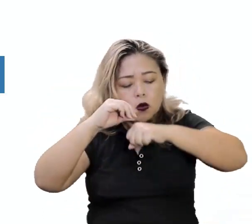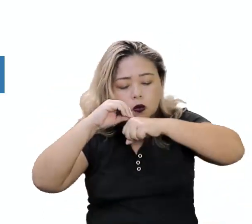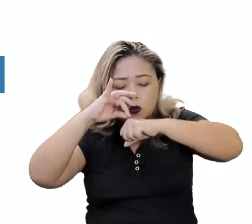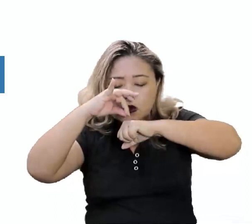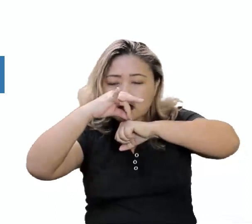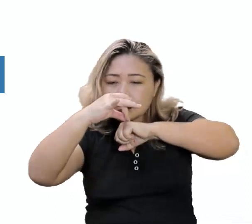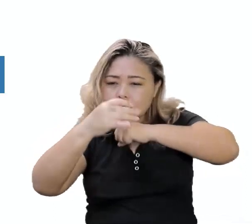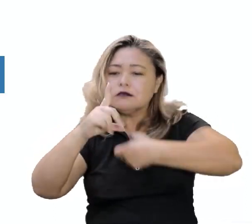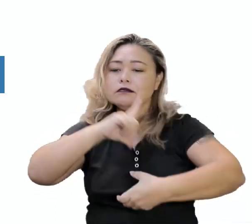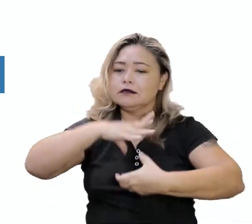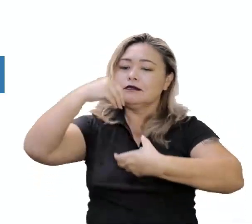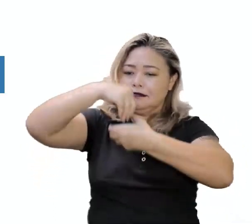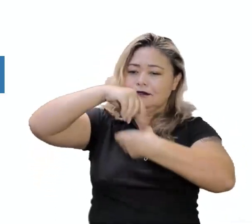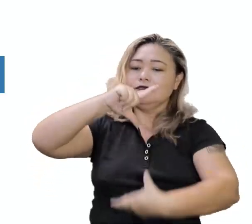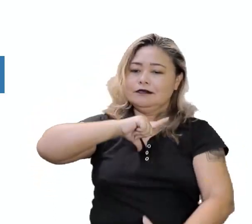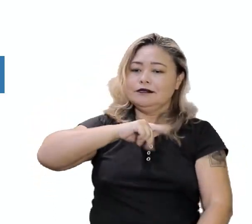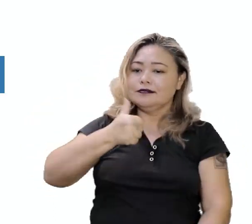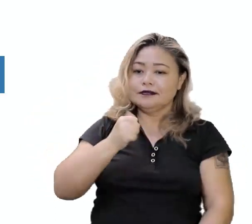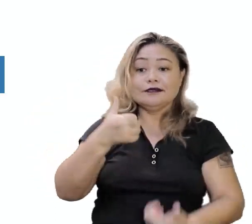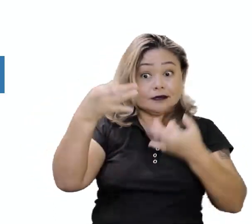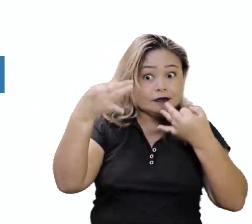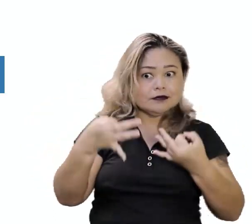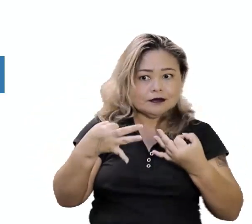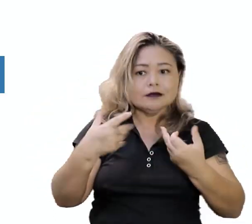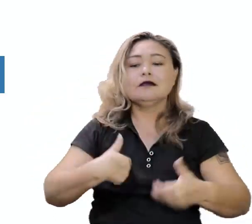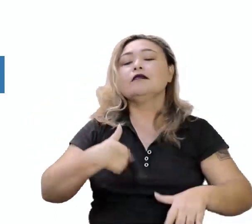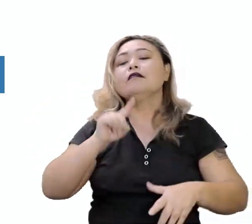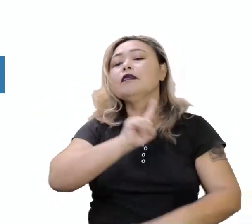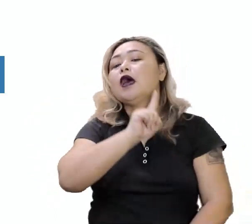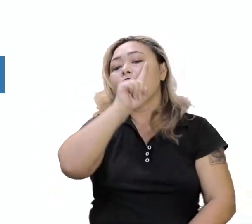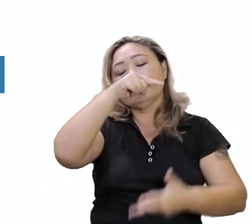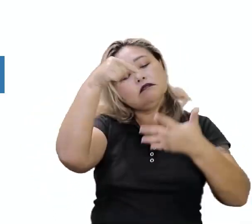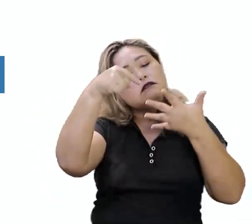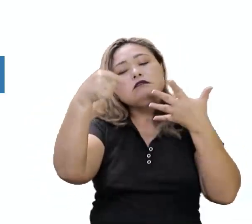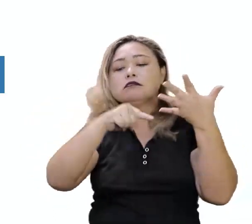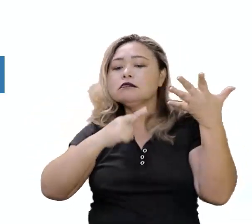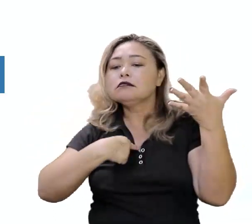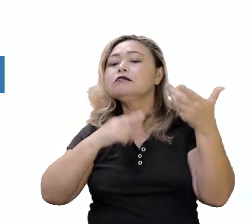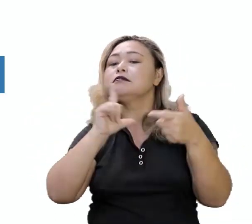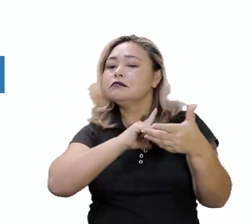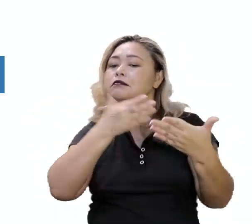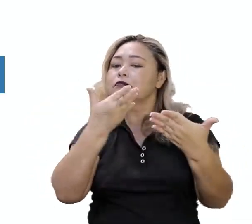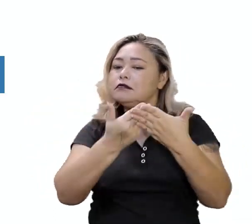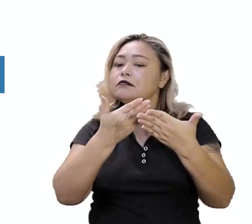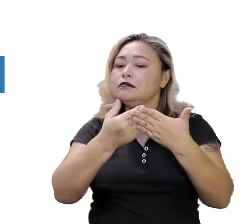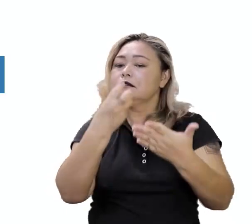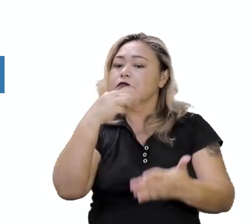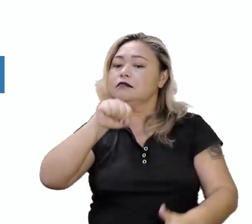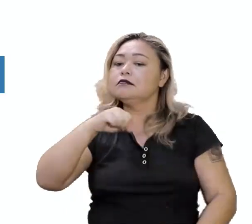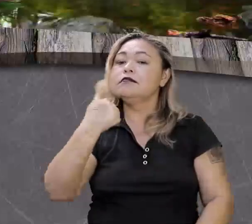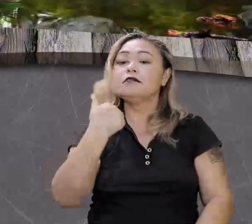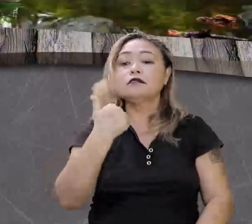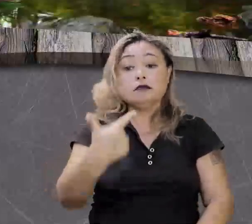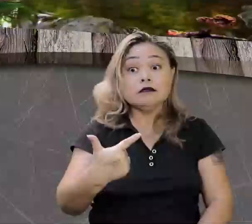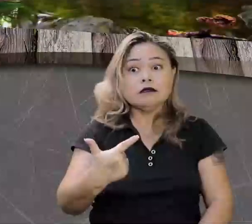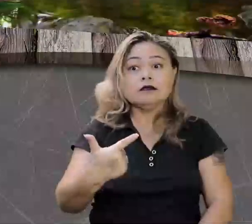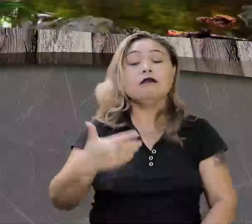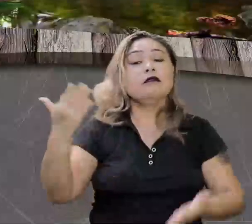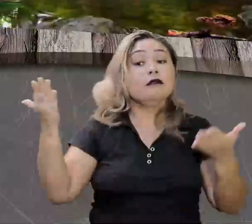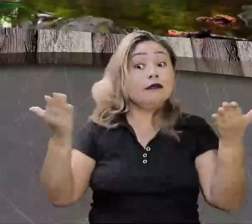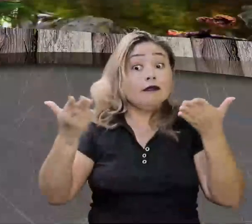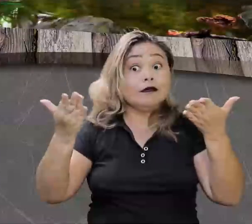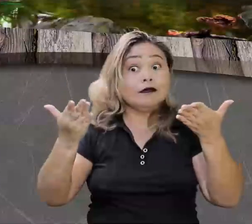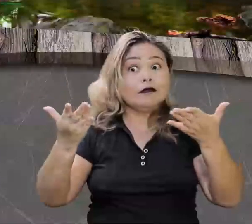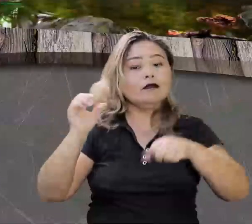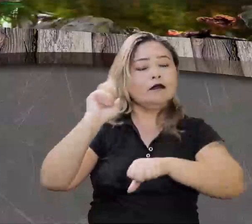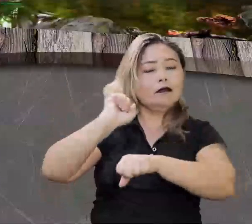presente neles. Perfeito, galera? Então, esses pontos foram observados na nossa aula 38.2 e agora a